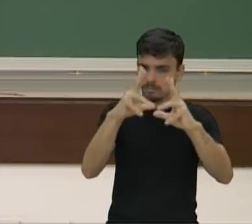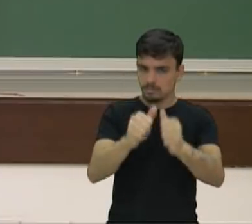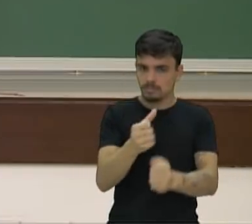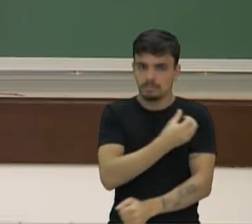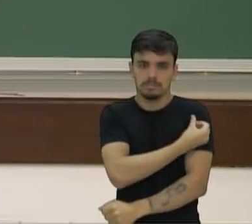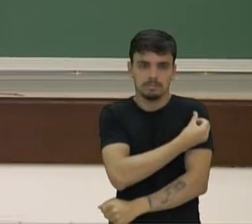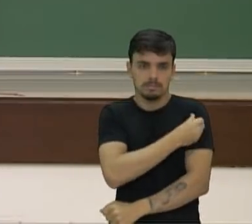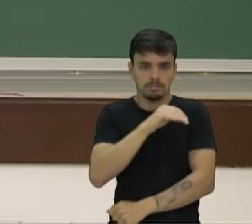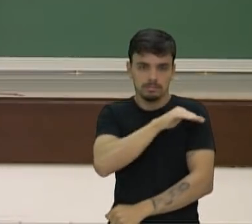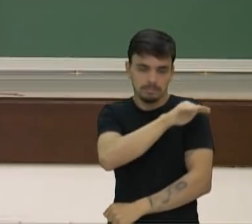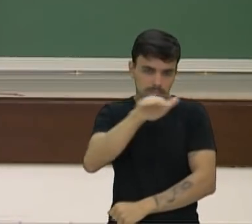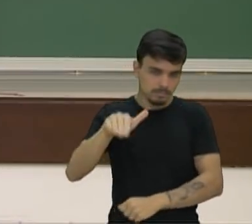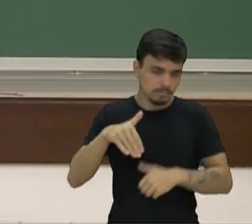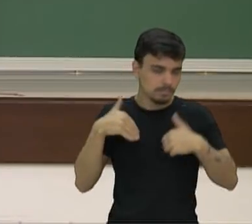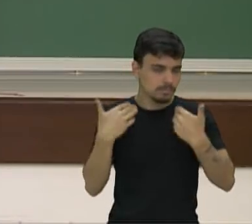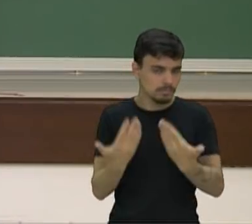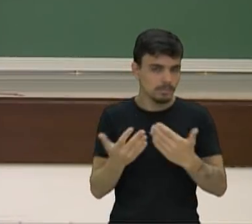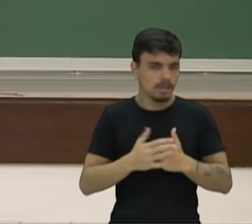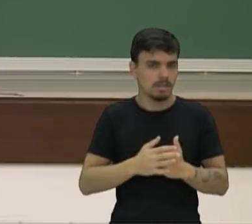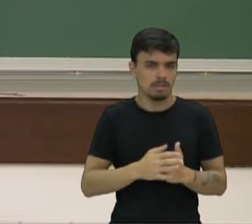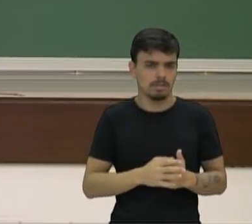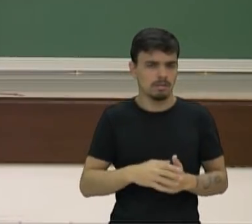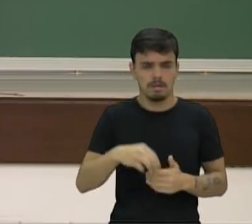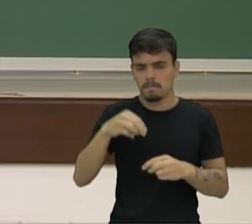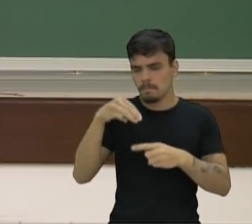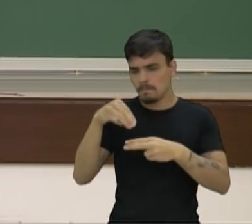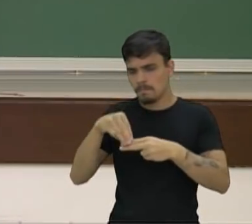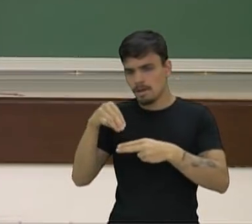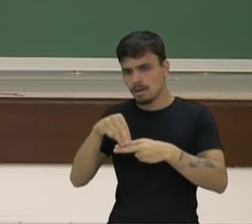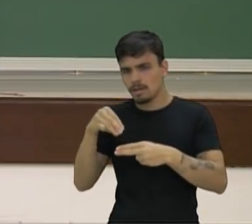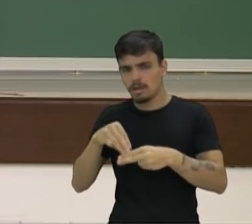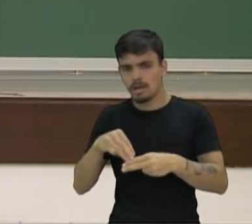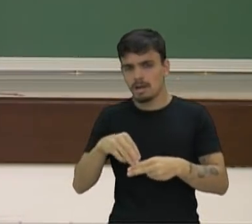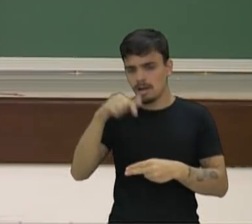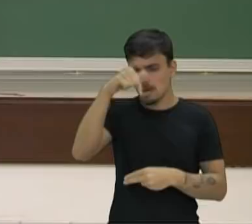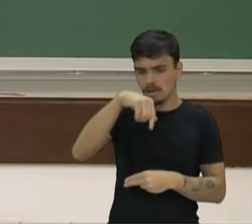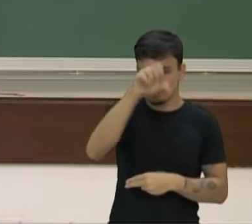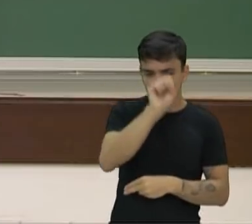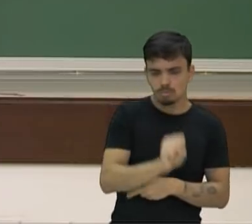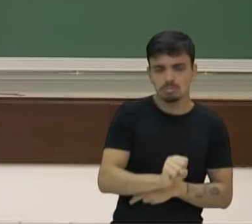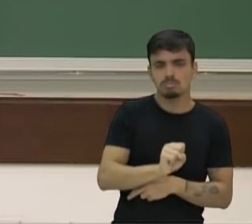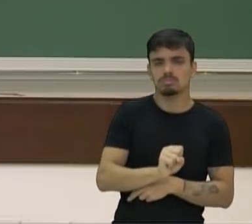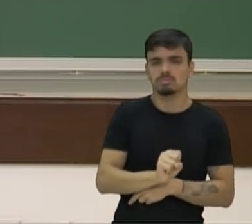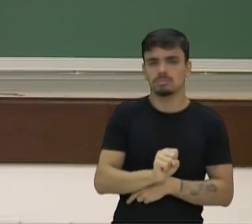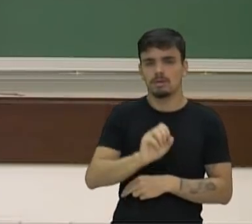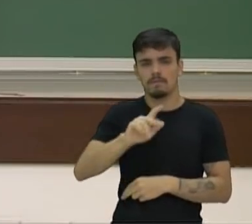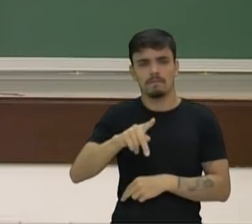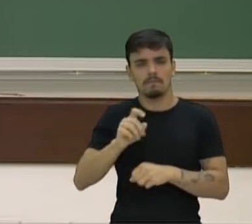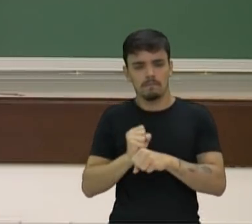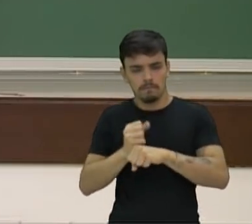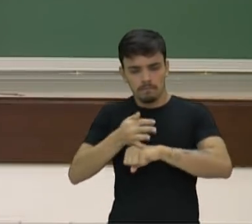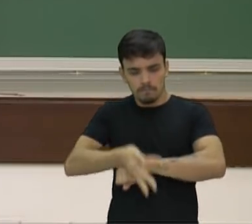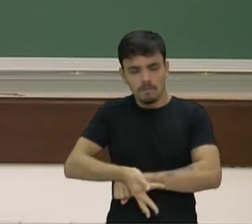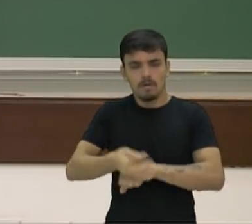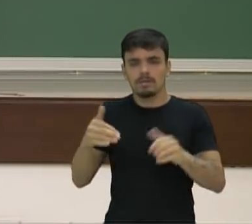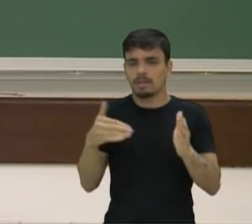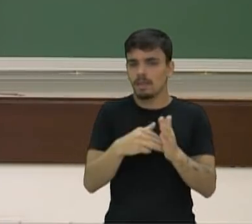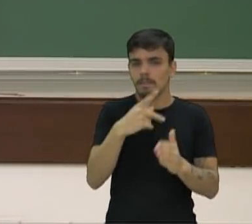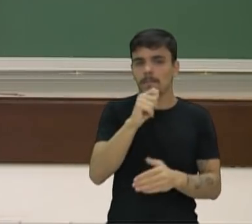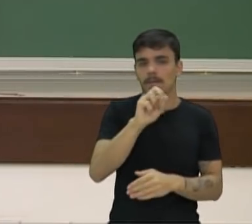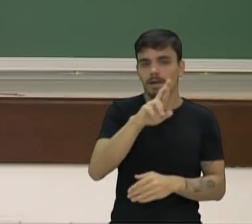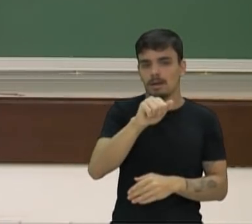ano, de cima do norte de Maringá, aqui para baixo do sul, de Foz do Iguaçu até